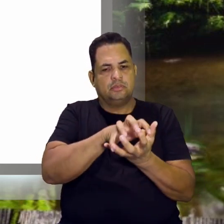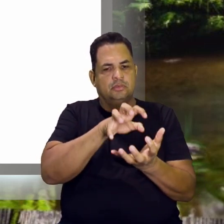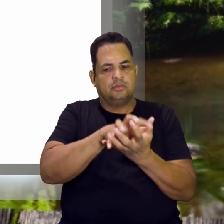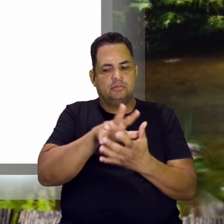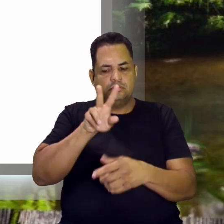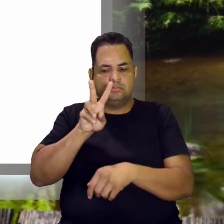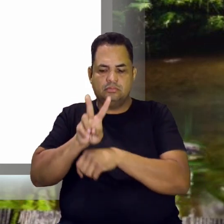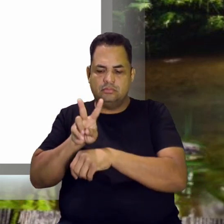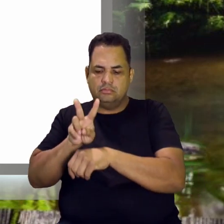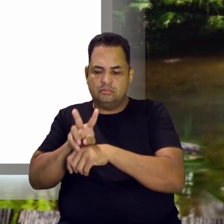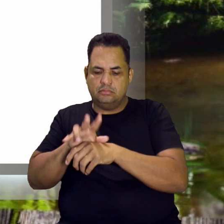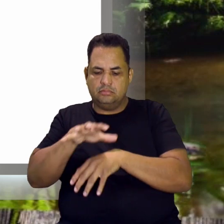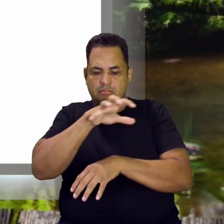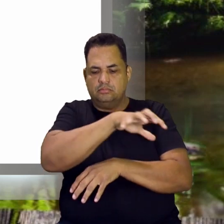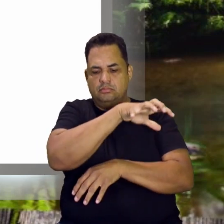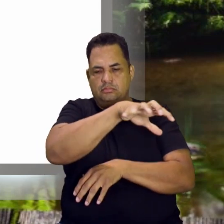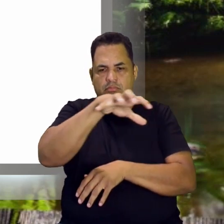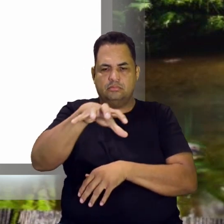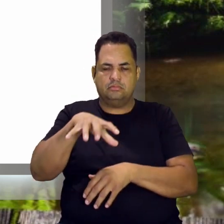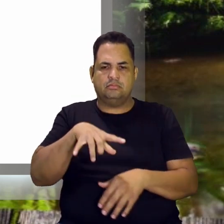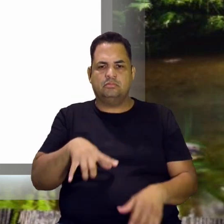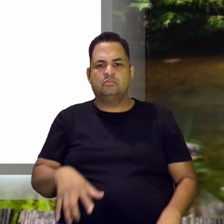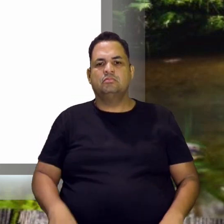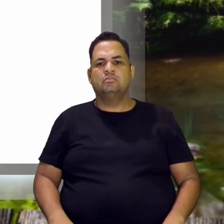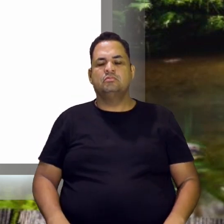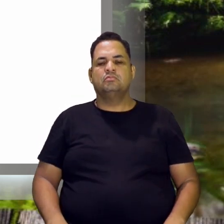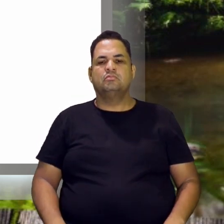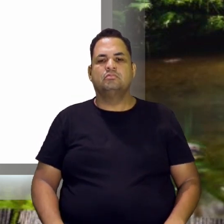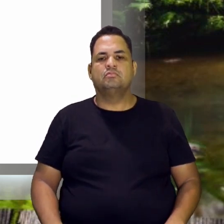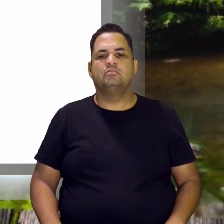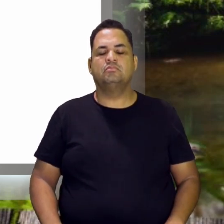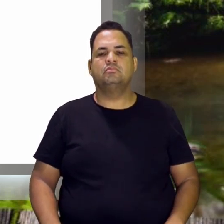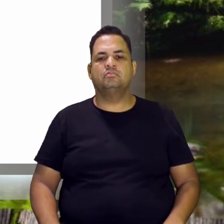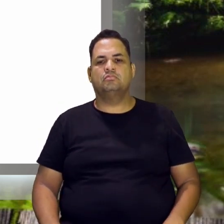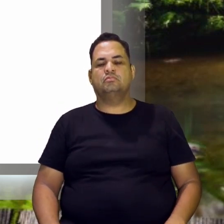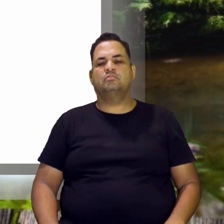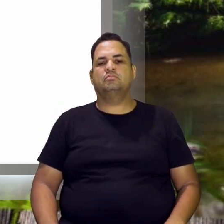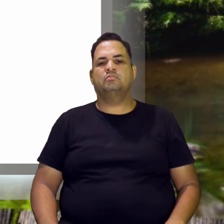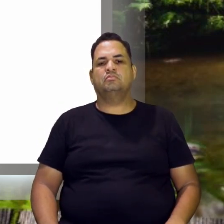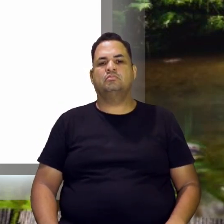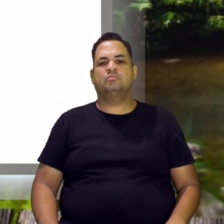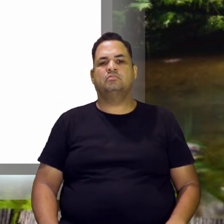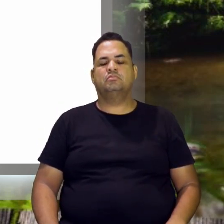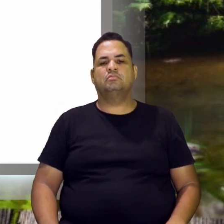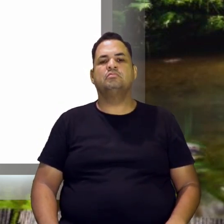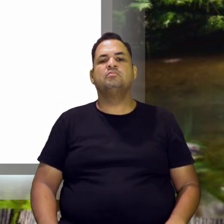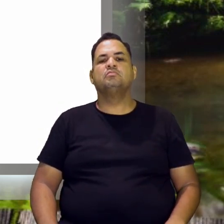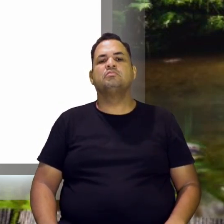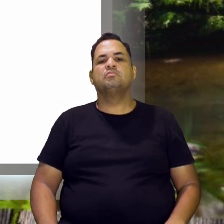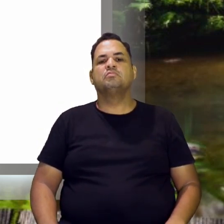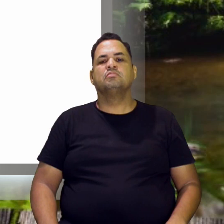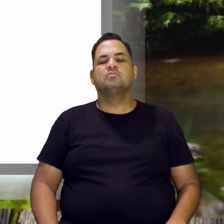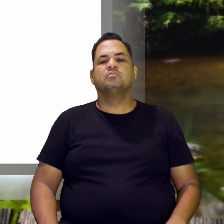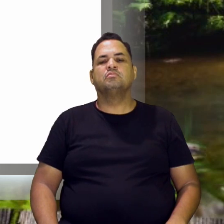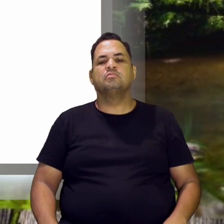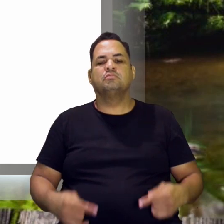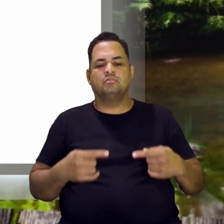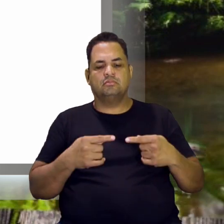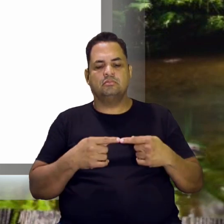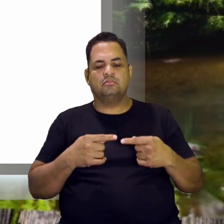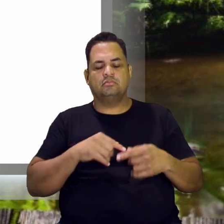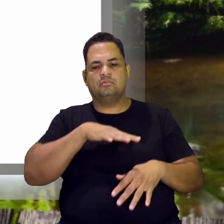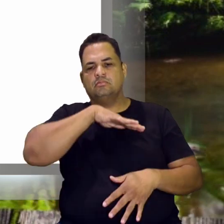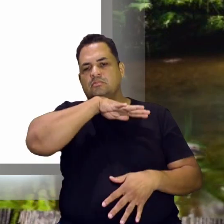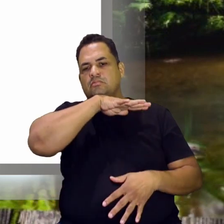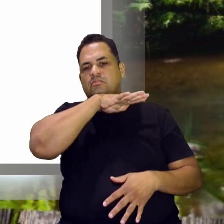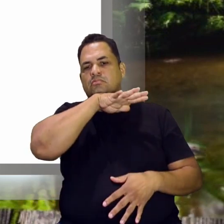de jacarés, não é? Se eu estou falando de você, é isso mesmo. Então, existem as criações de jacarés, então você tem contato com esses